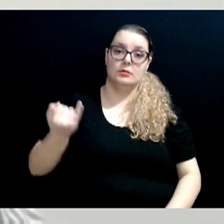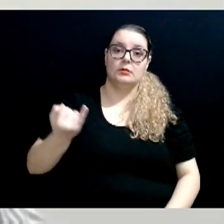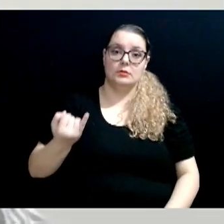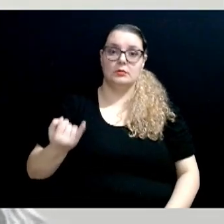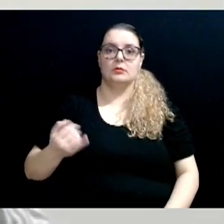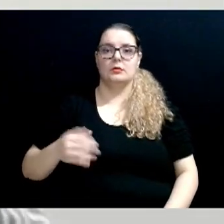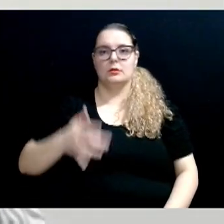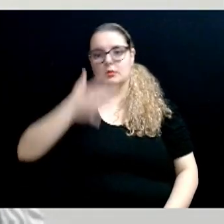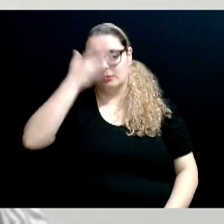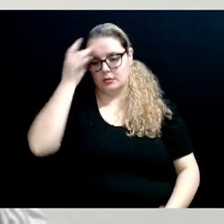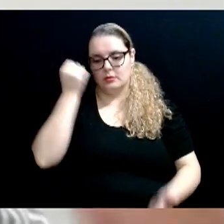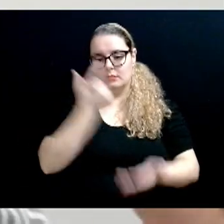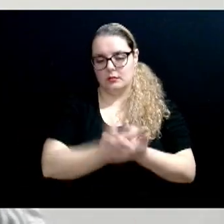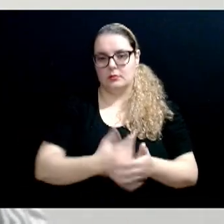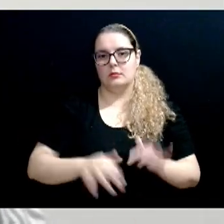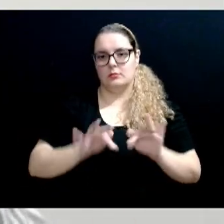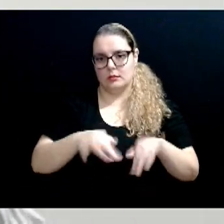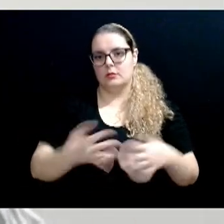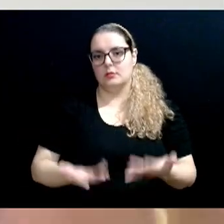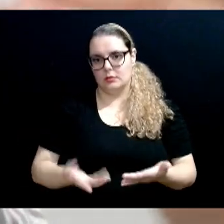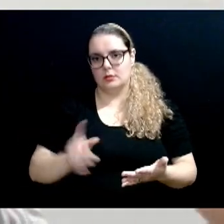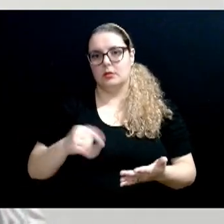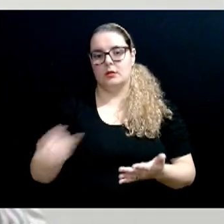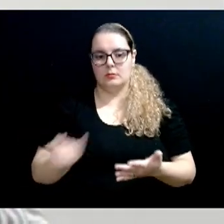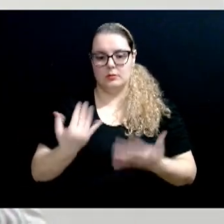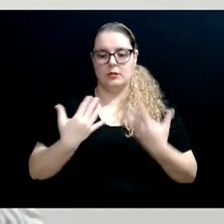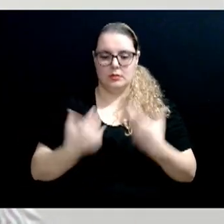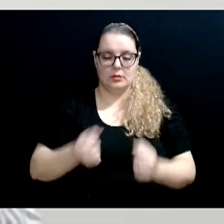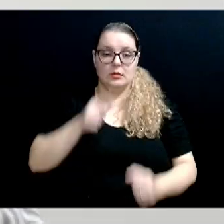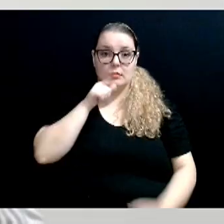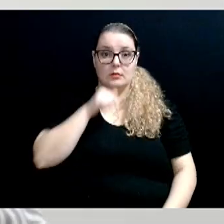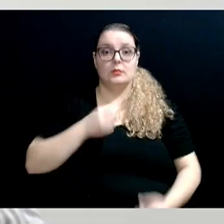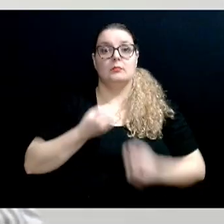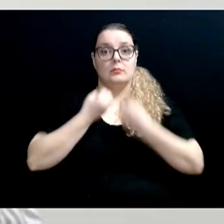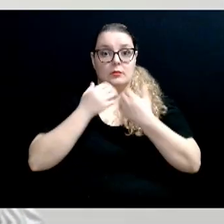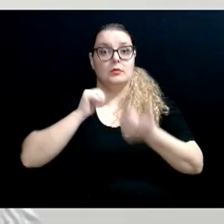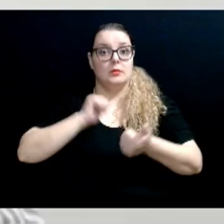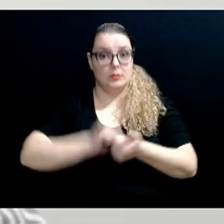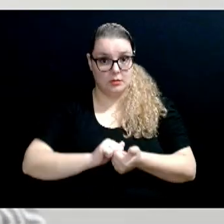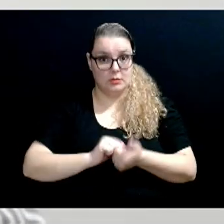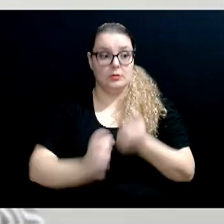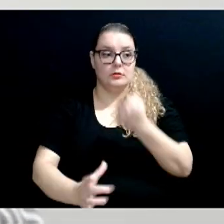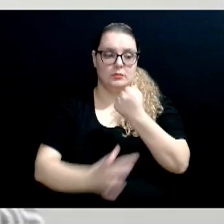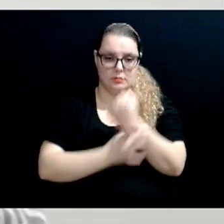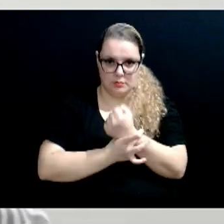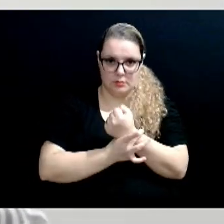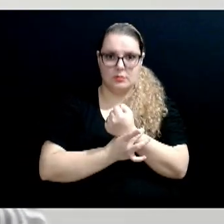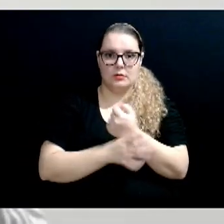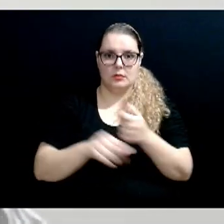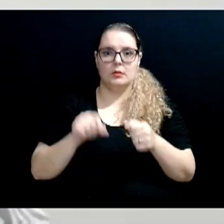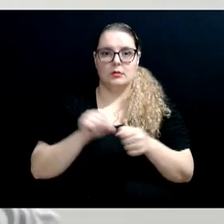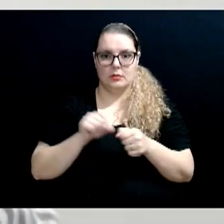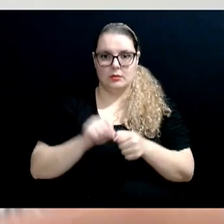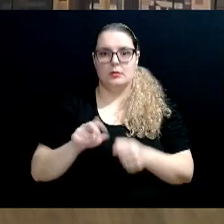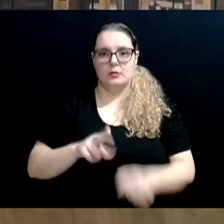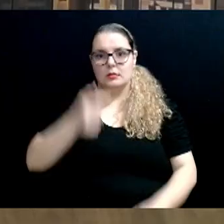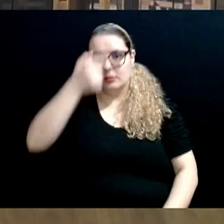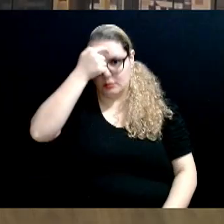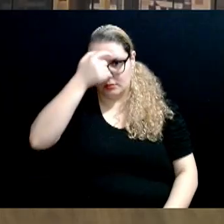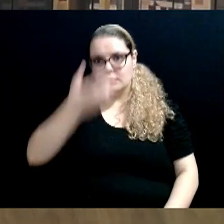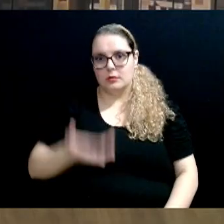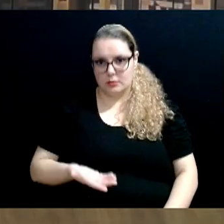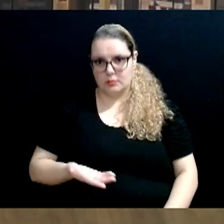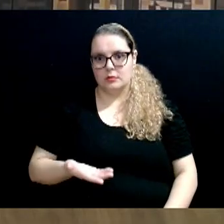de fato, a importância dele receber uma água de boa qualidade, segurança, e fazer o uso consciente disso, para que realmente